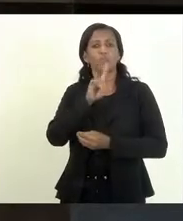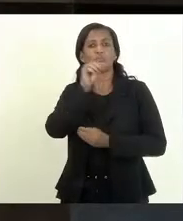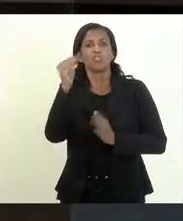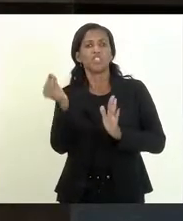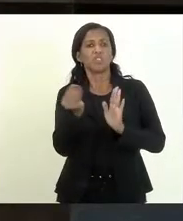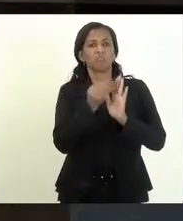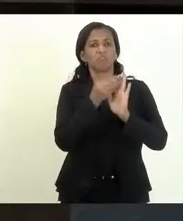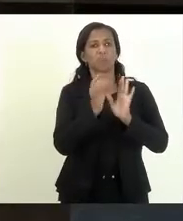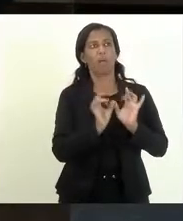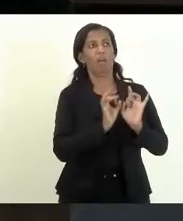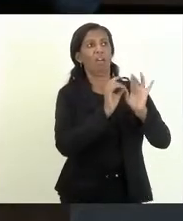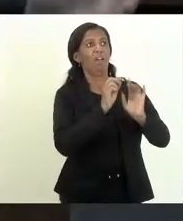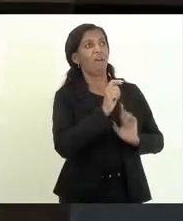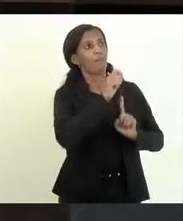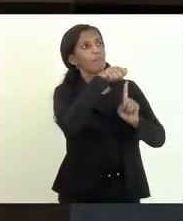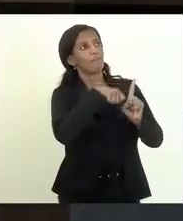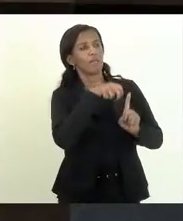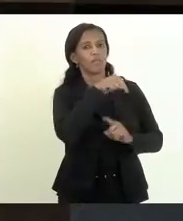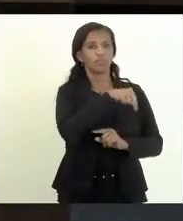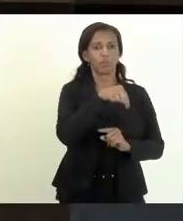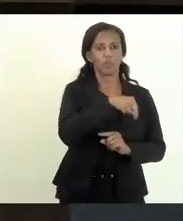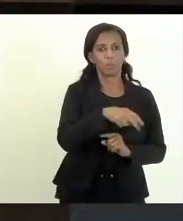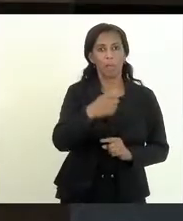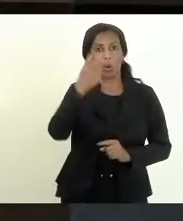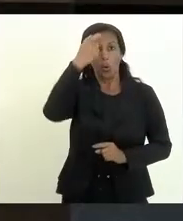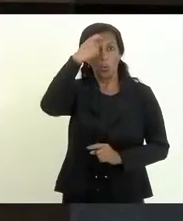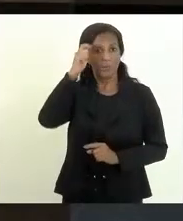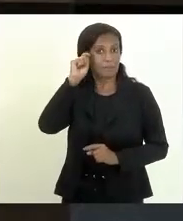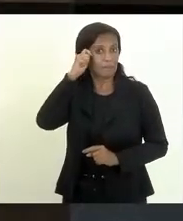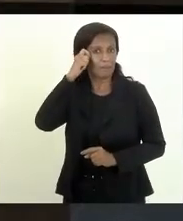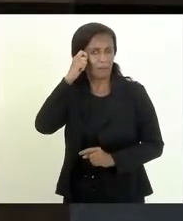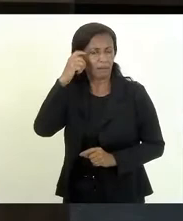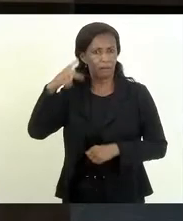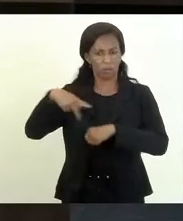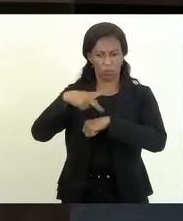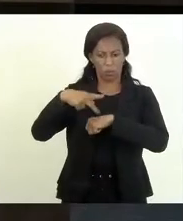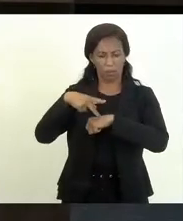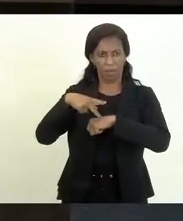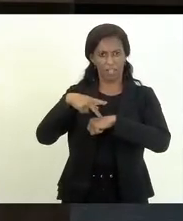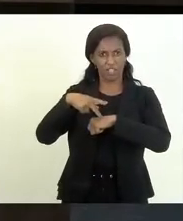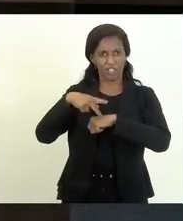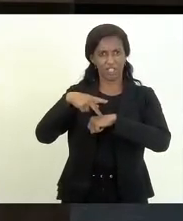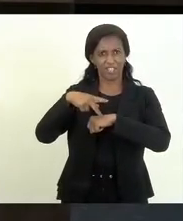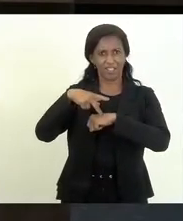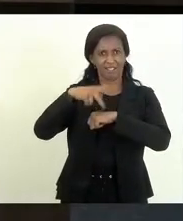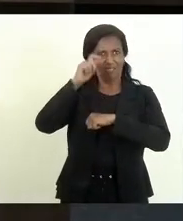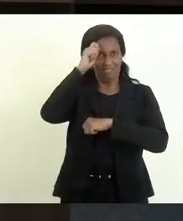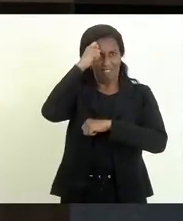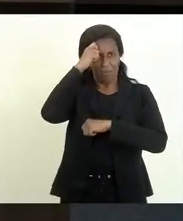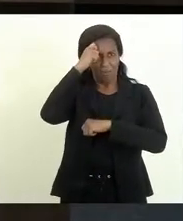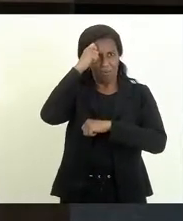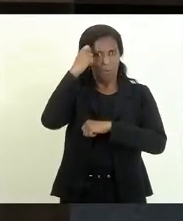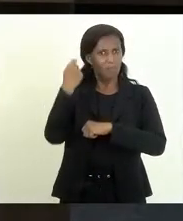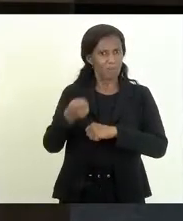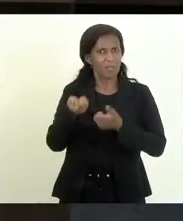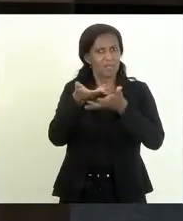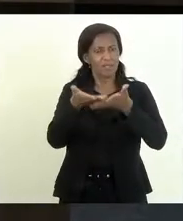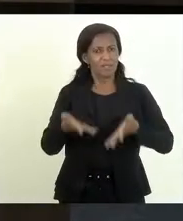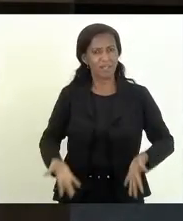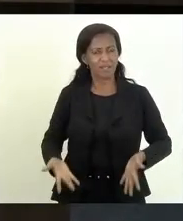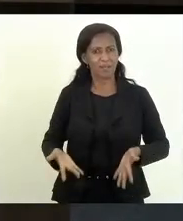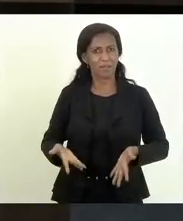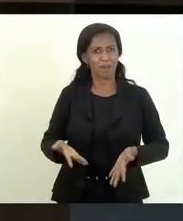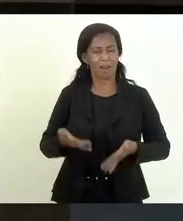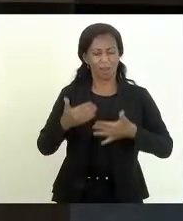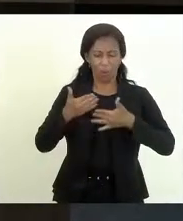né? Ah, no mês de novembro, é o mês da consciência negra. Um país negro, afrodescendente, tem que celebrar sua consciência negra